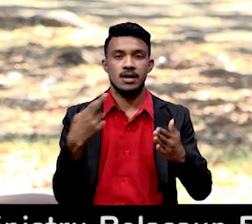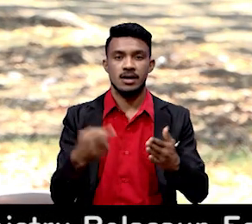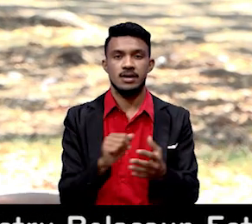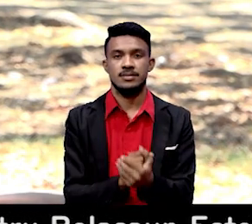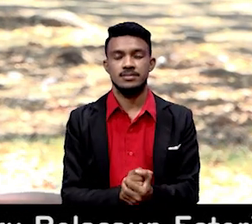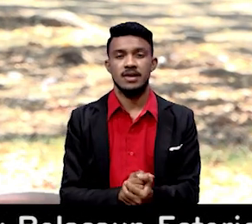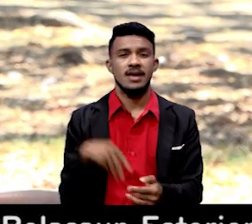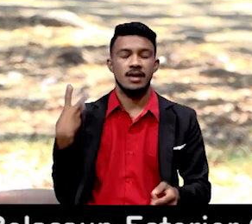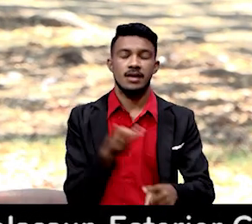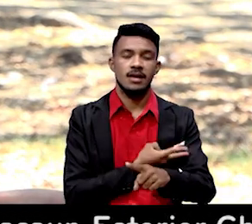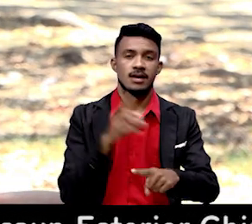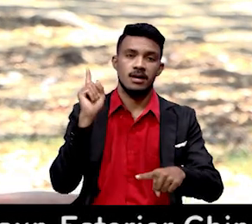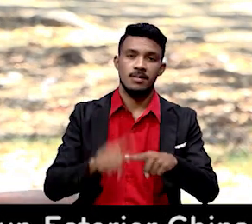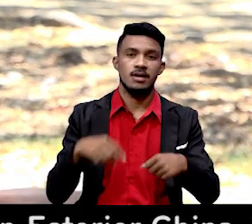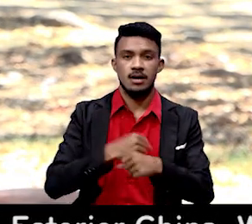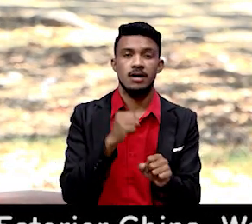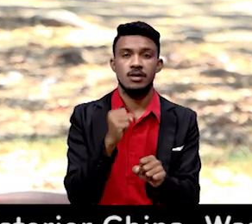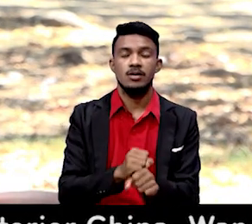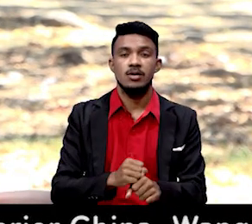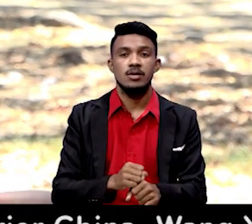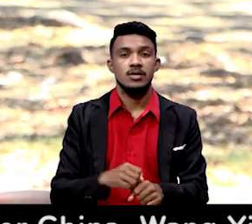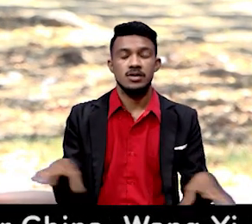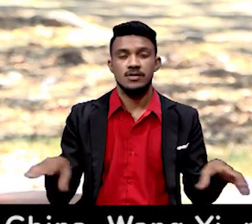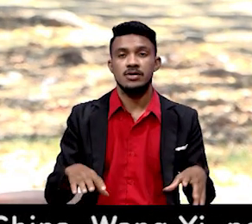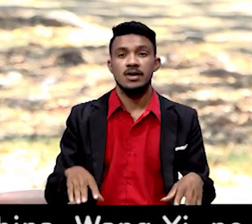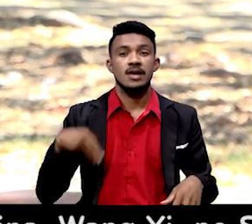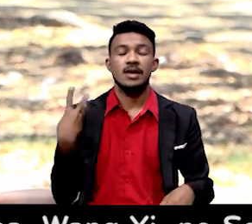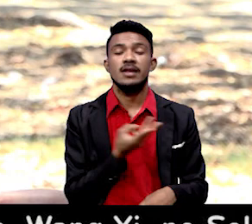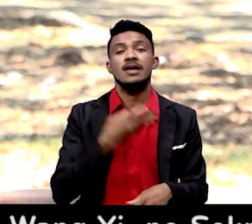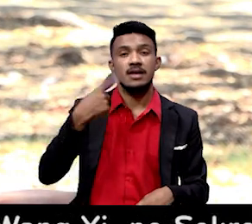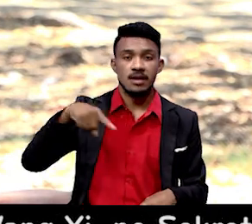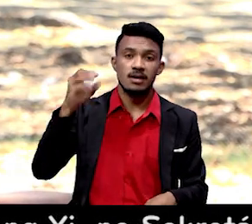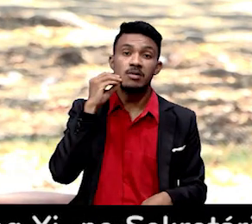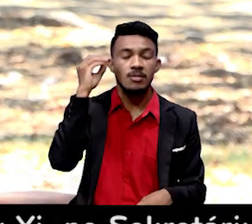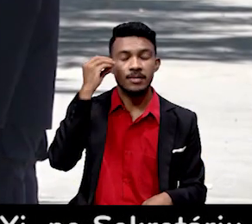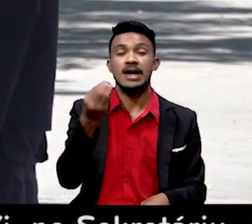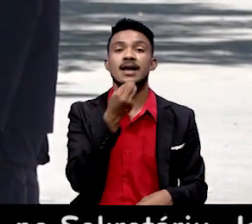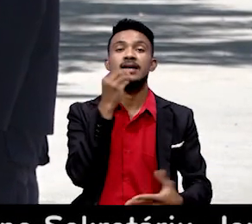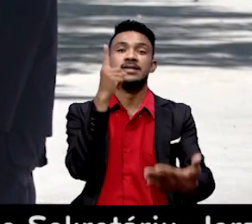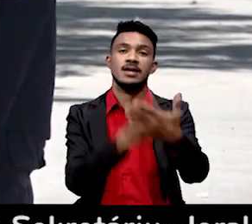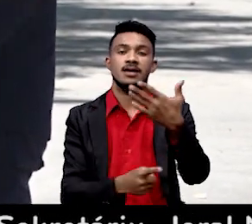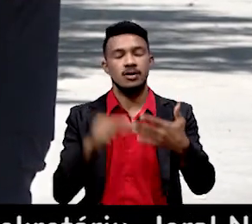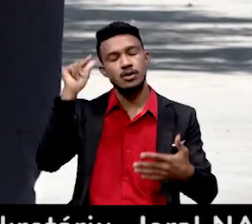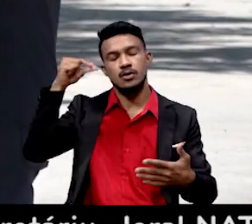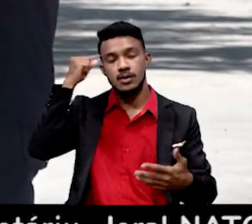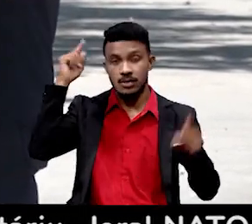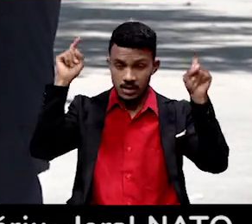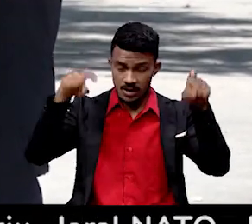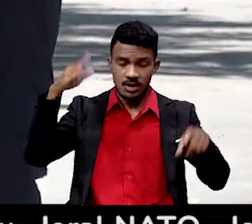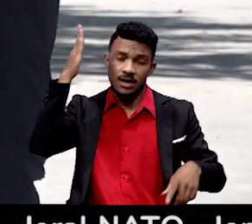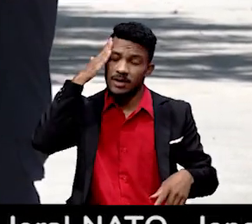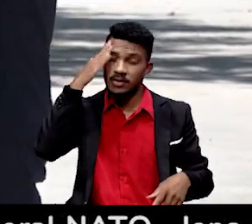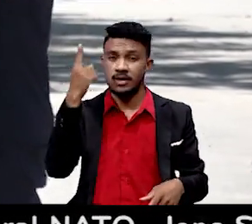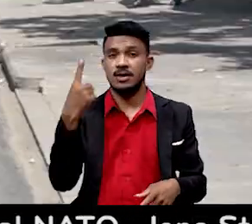batida. Agora, ita, e o mundo está a sair. Ane, o governo tem que ser a nida, né? Agora, ita waktu